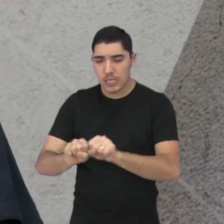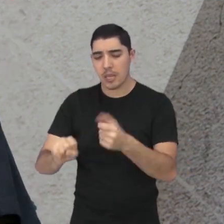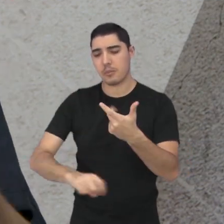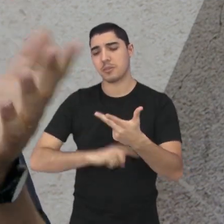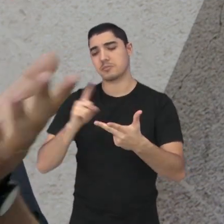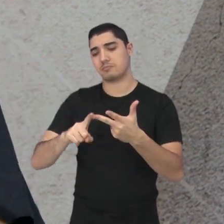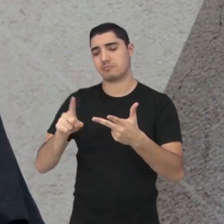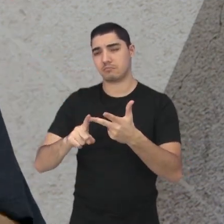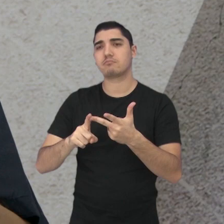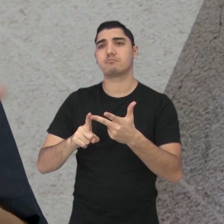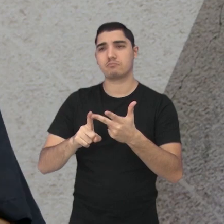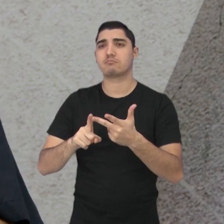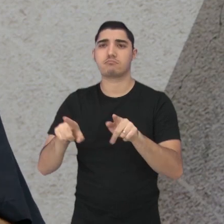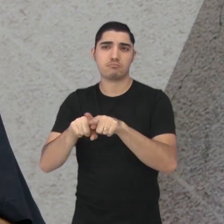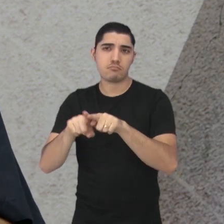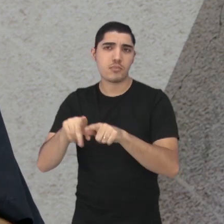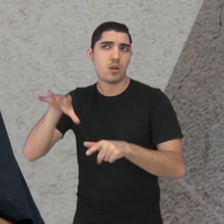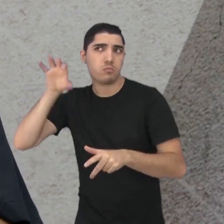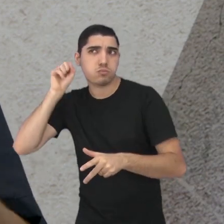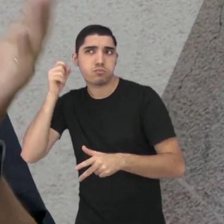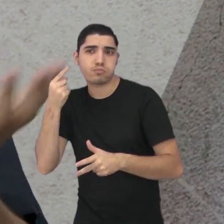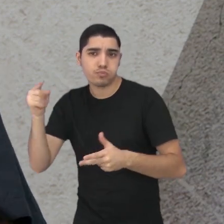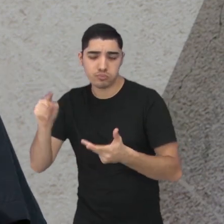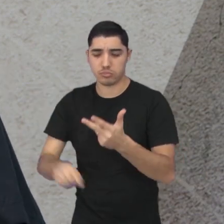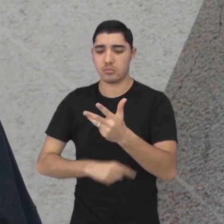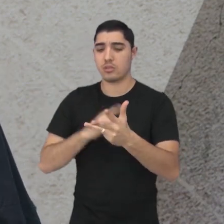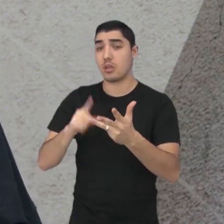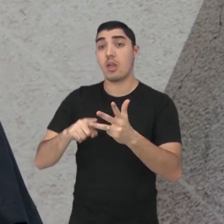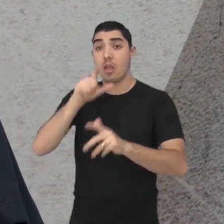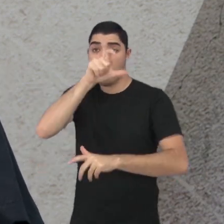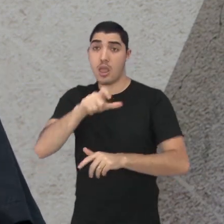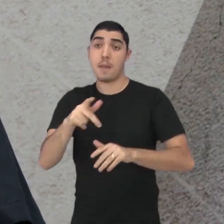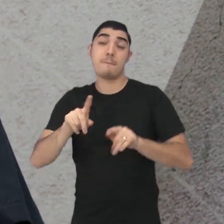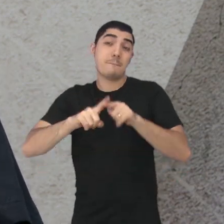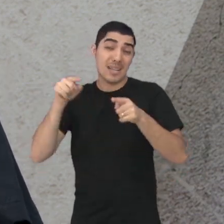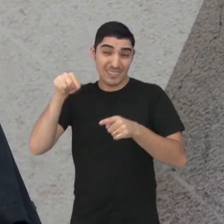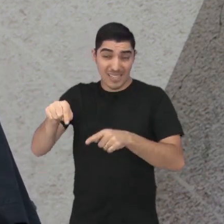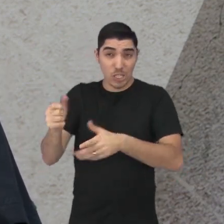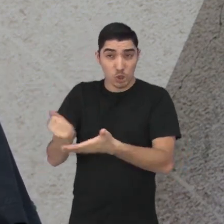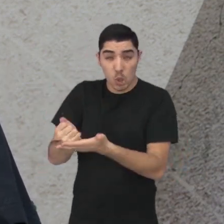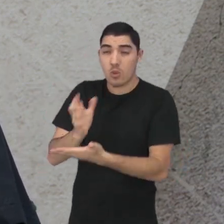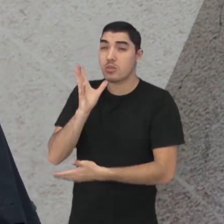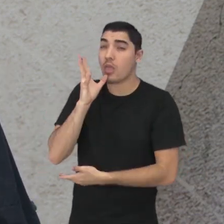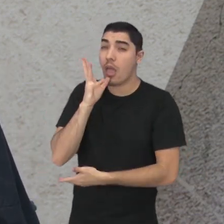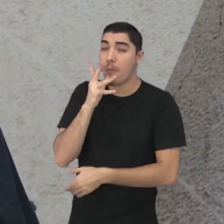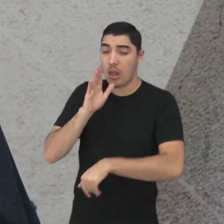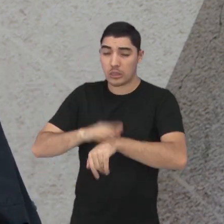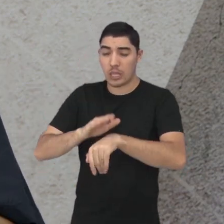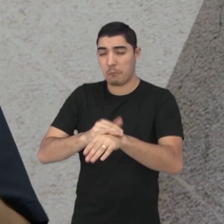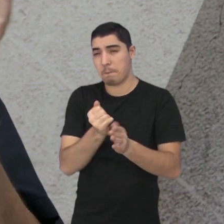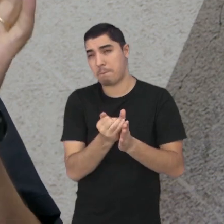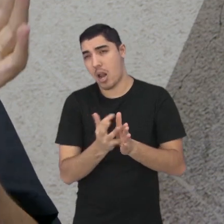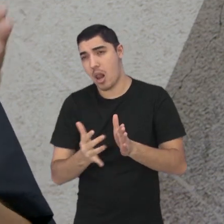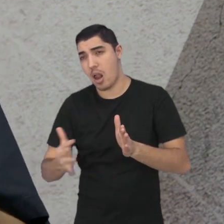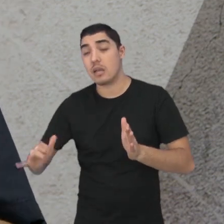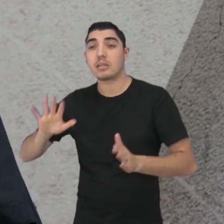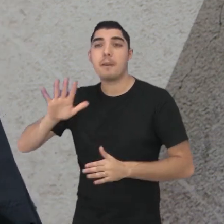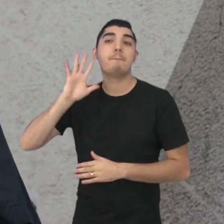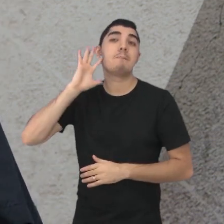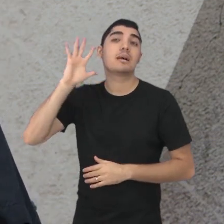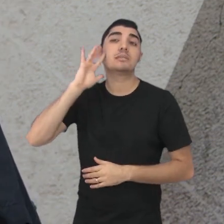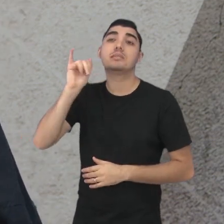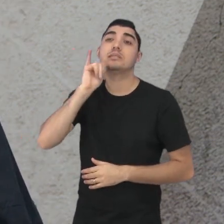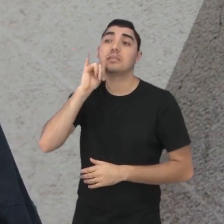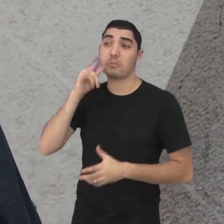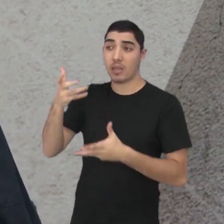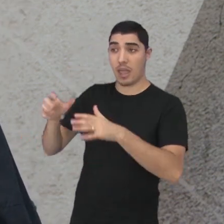jogo, To The Moon, que foi o criador fez toda a parte, mas são jogos que levam muito tempo, então assim, se fosse pensando no lado